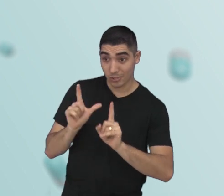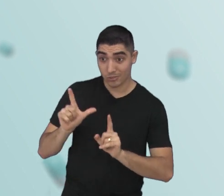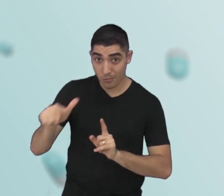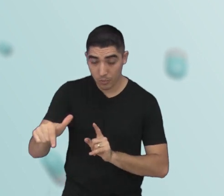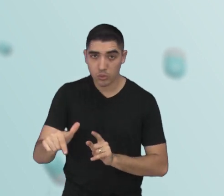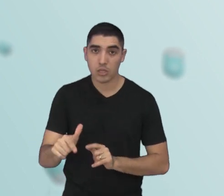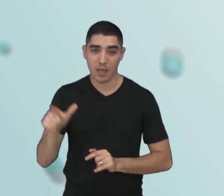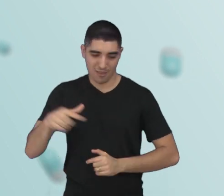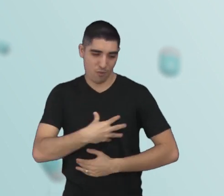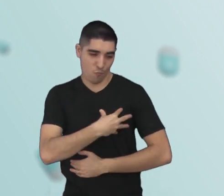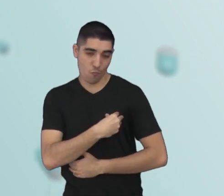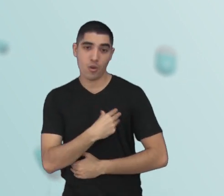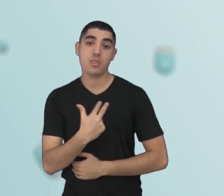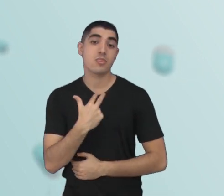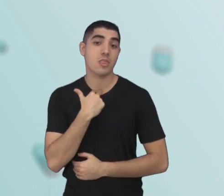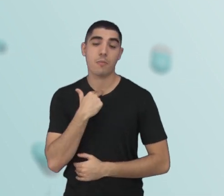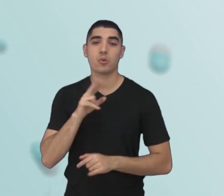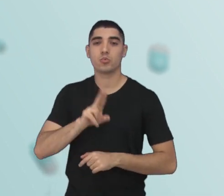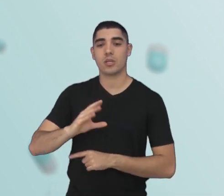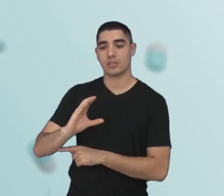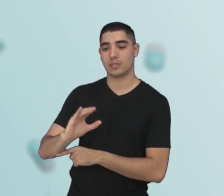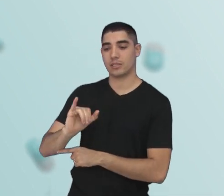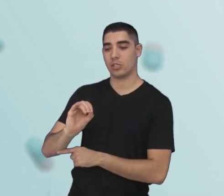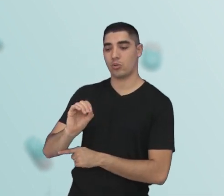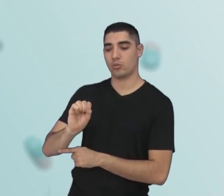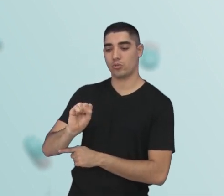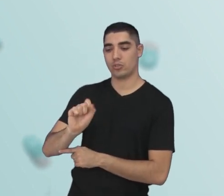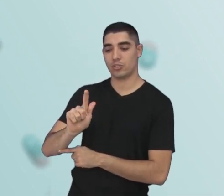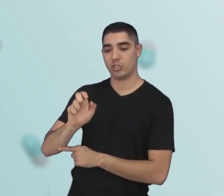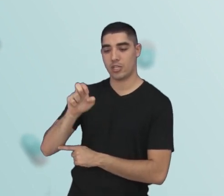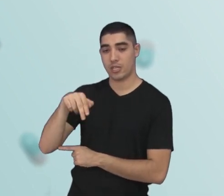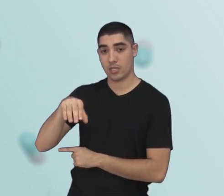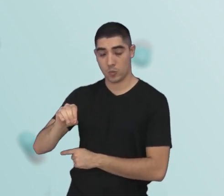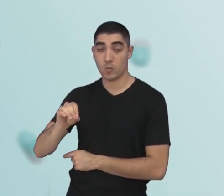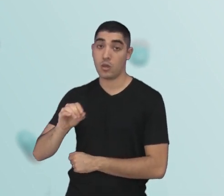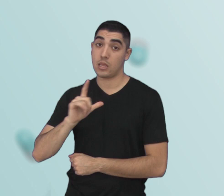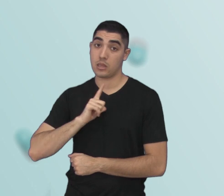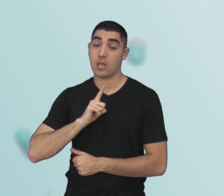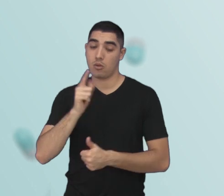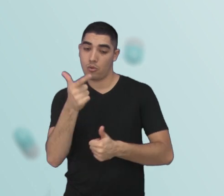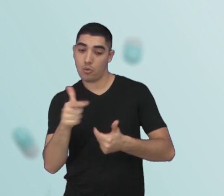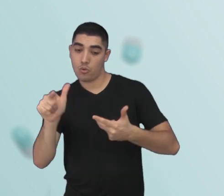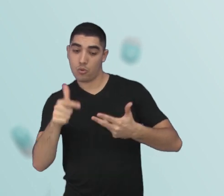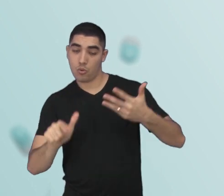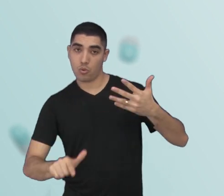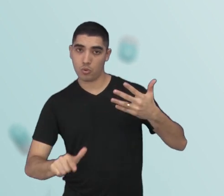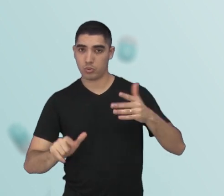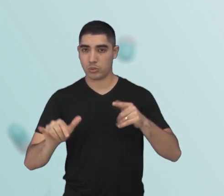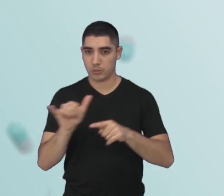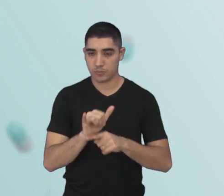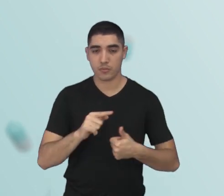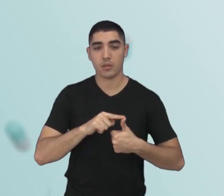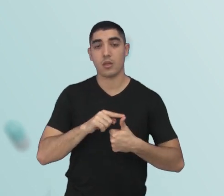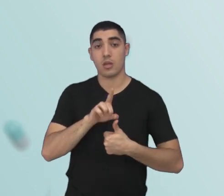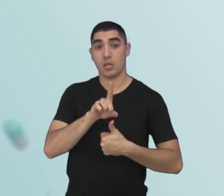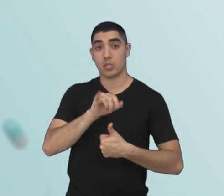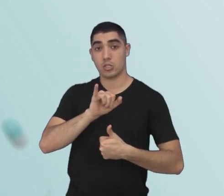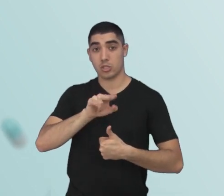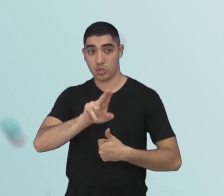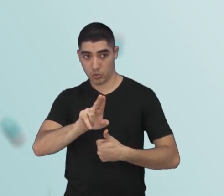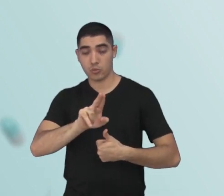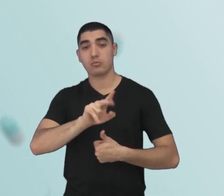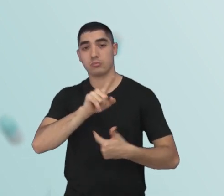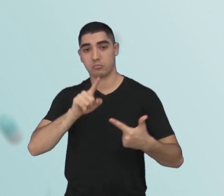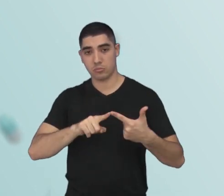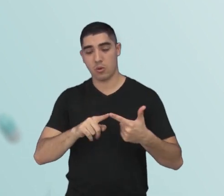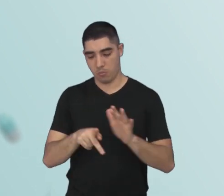amamenta não deve utilizar métodos com estrogênio. Então, ela tem disponível os seguintes métodos: DIU, seja ele